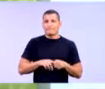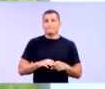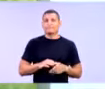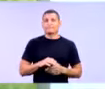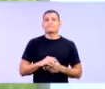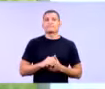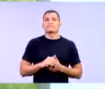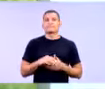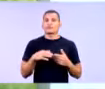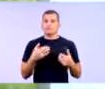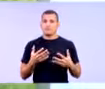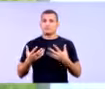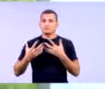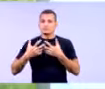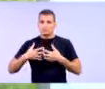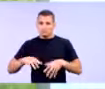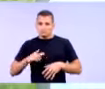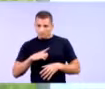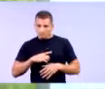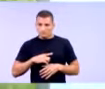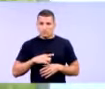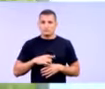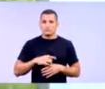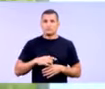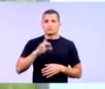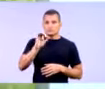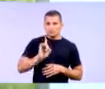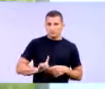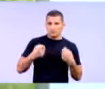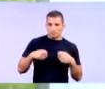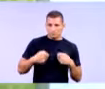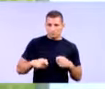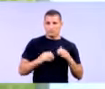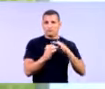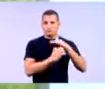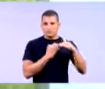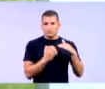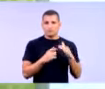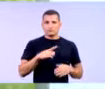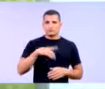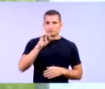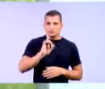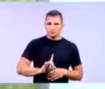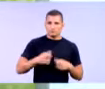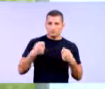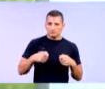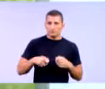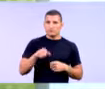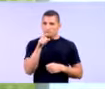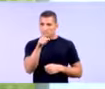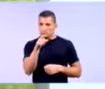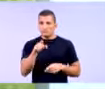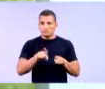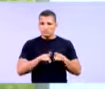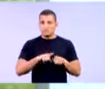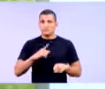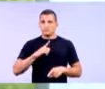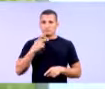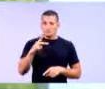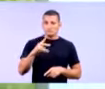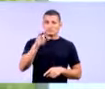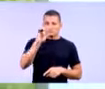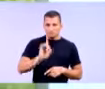como a instituição tem direito e dever, a empresa tem direito e dever, você também tem os seus direitos e os seus deveres.